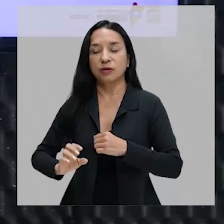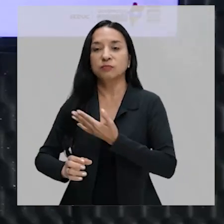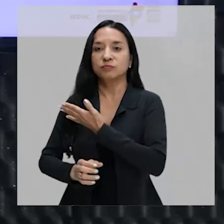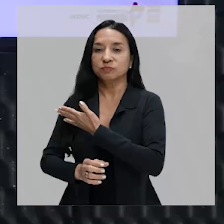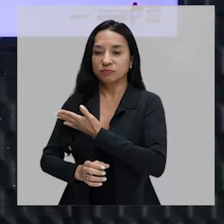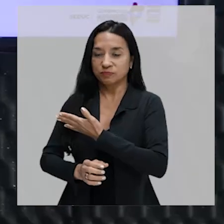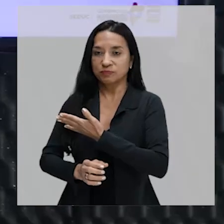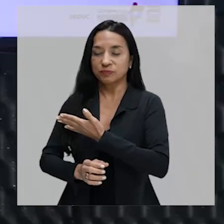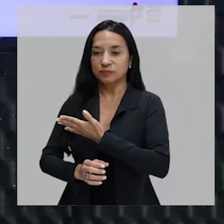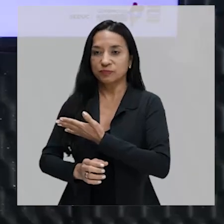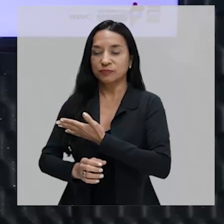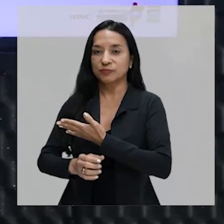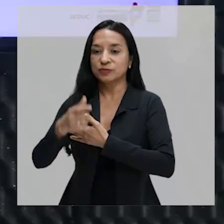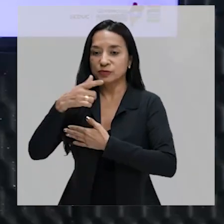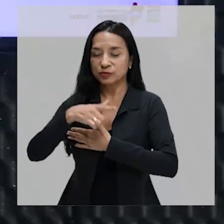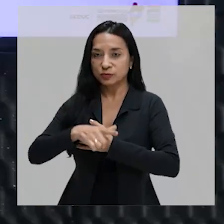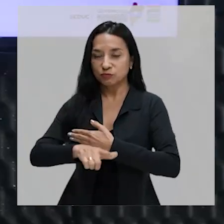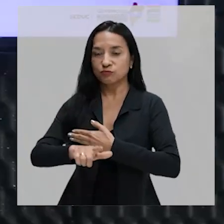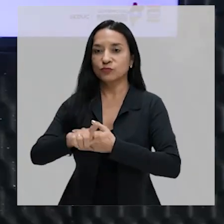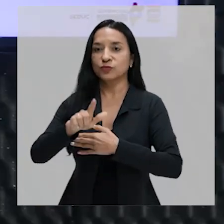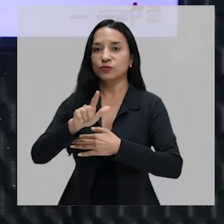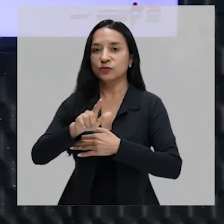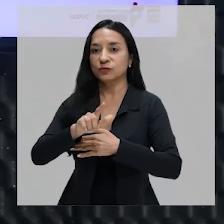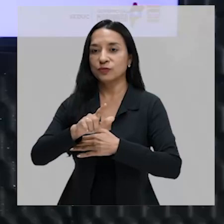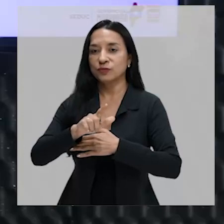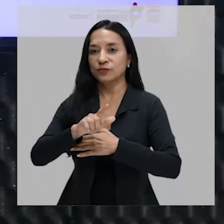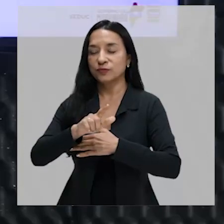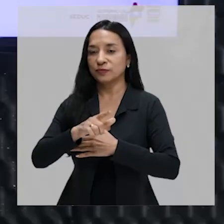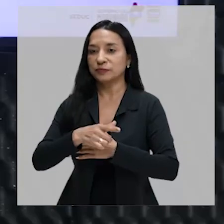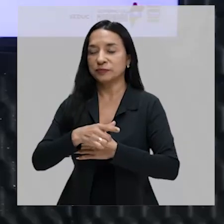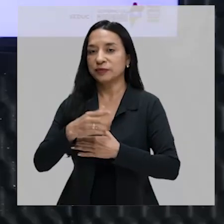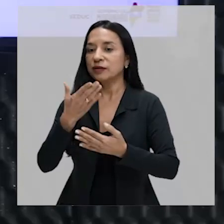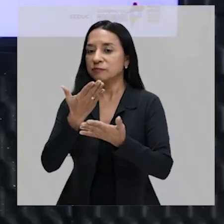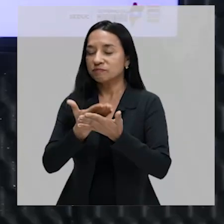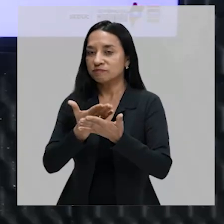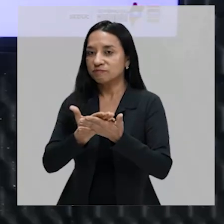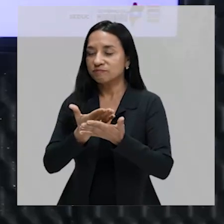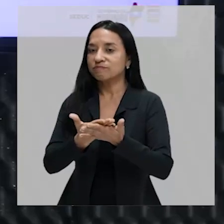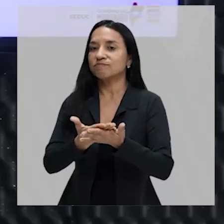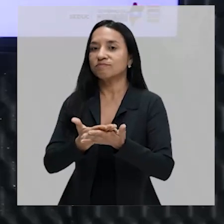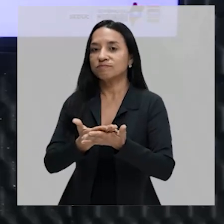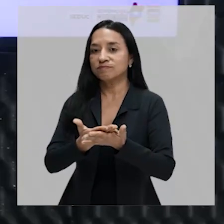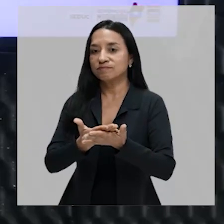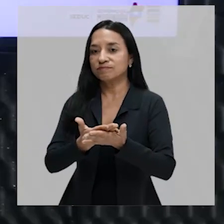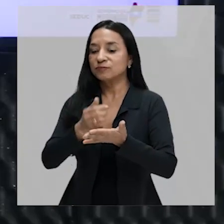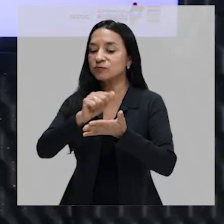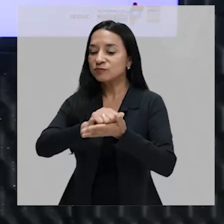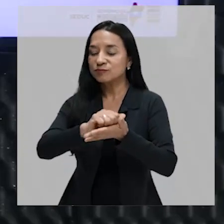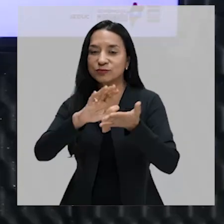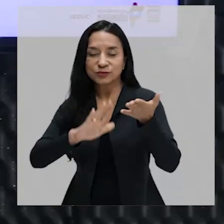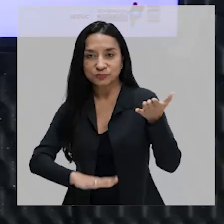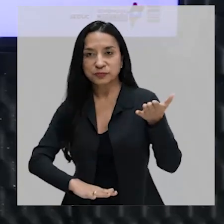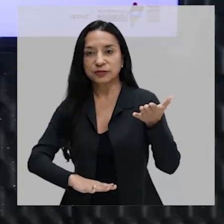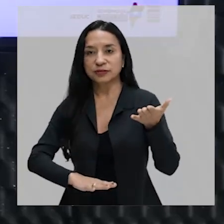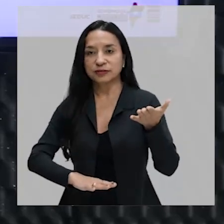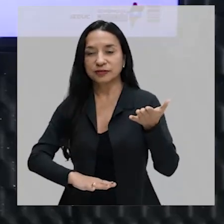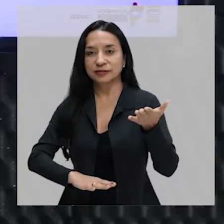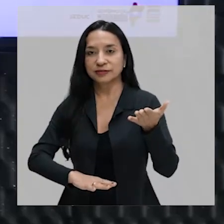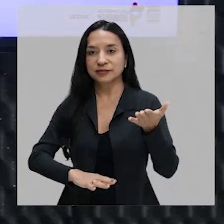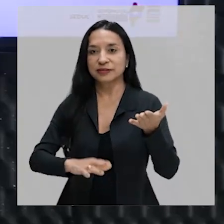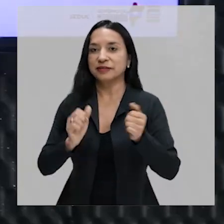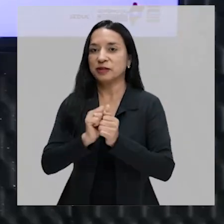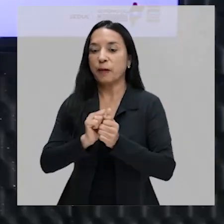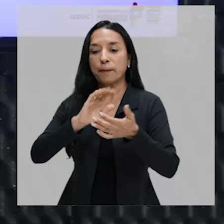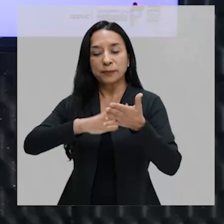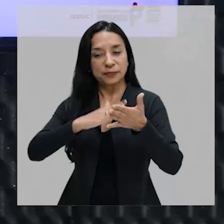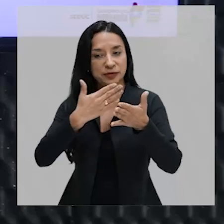é mais uma sequência, né? É mais uma sequência de quê? De exercícios. Eu e a minha colega